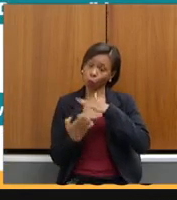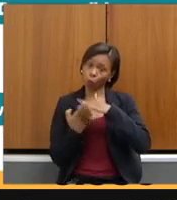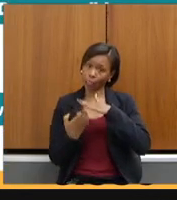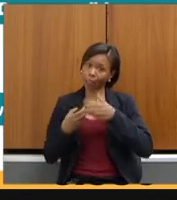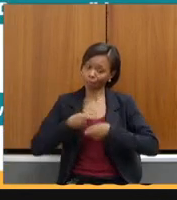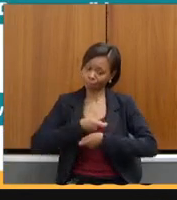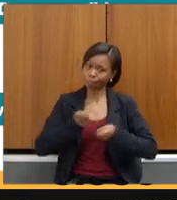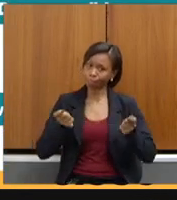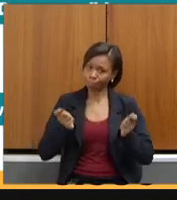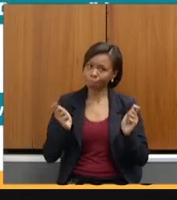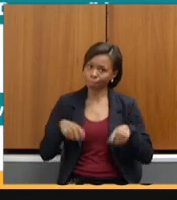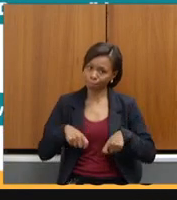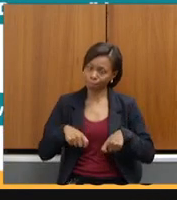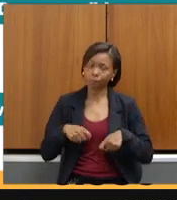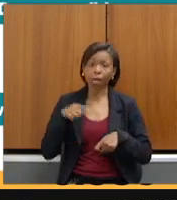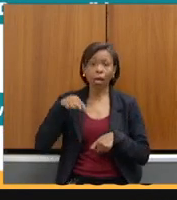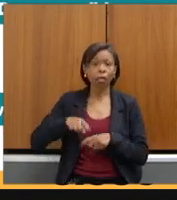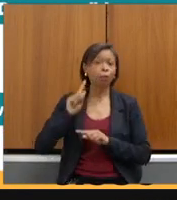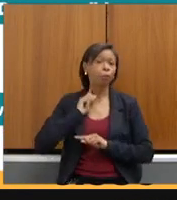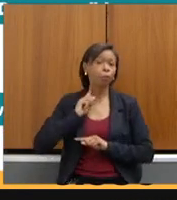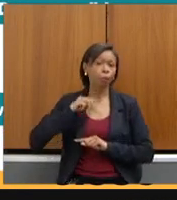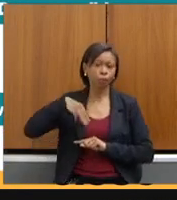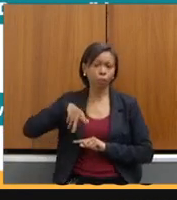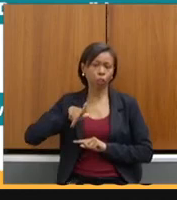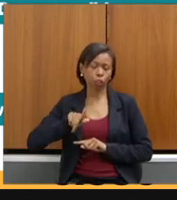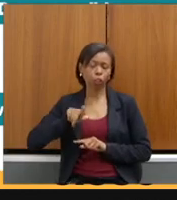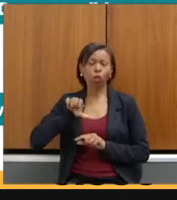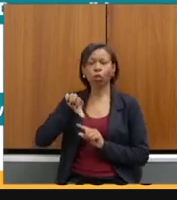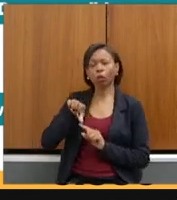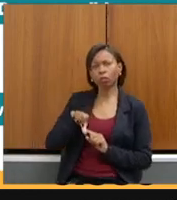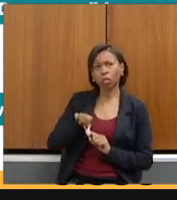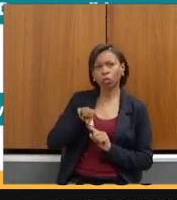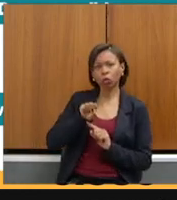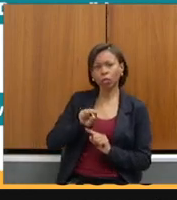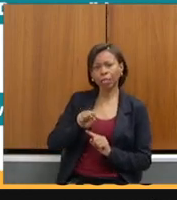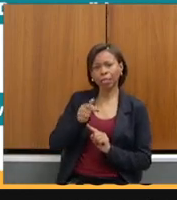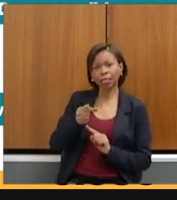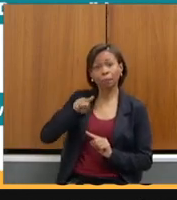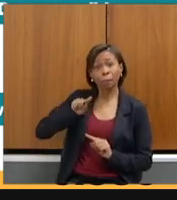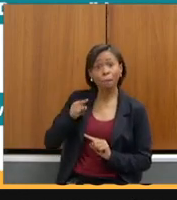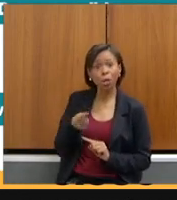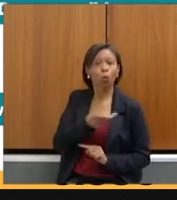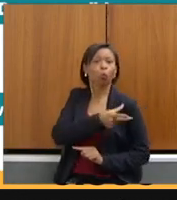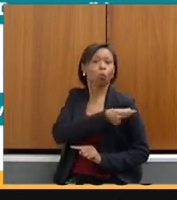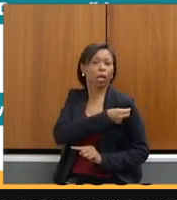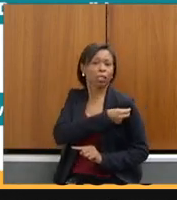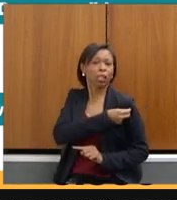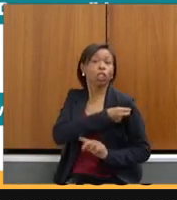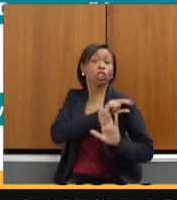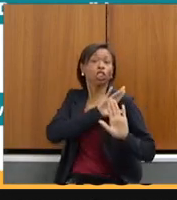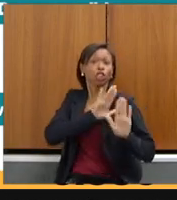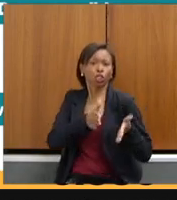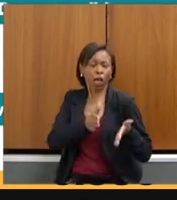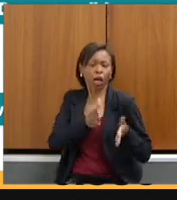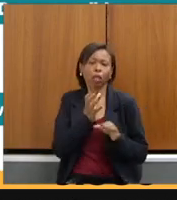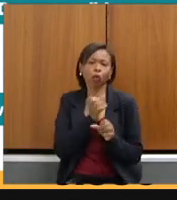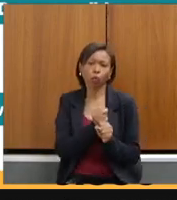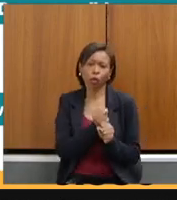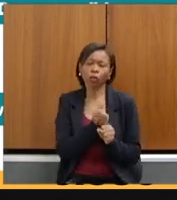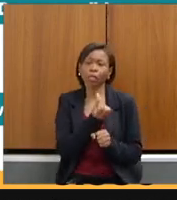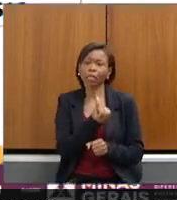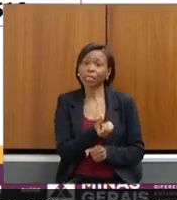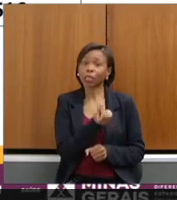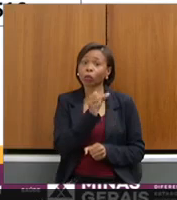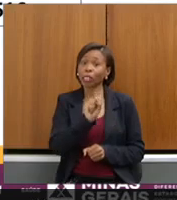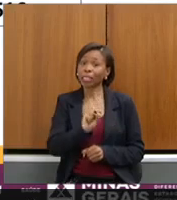Minas Gerais nós já temos um total de 987 mil doses aplicadas que corresponde a 660 mil